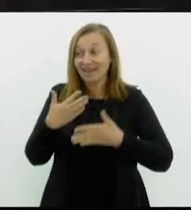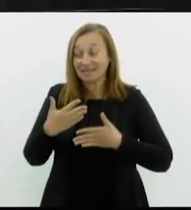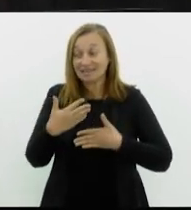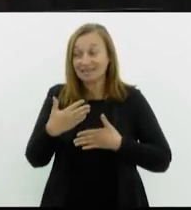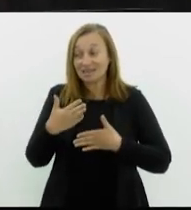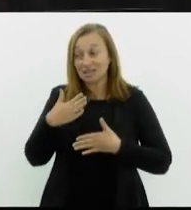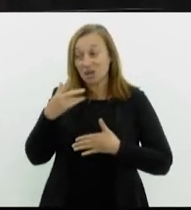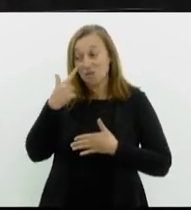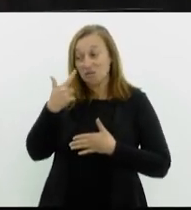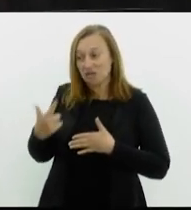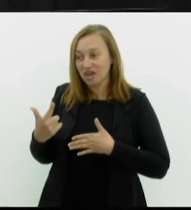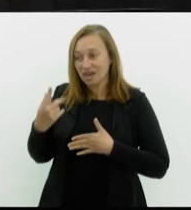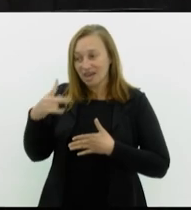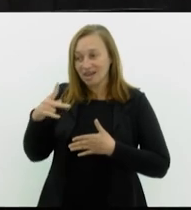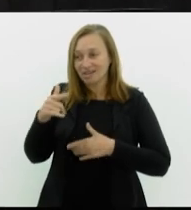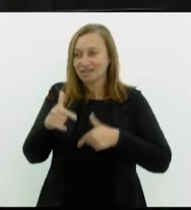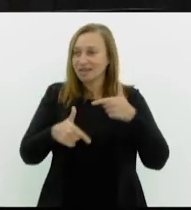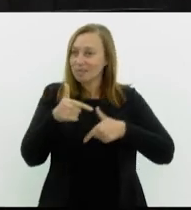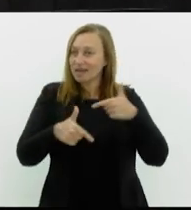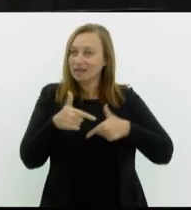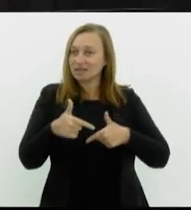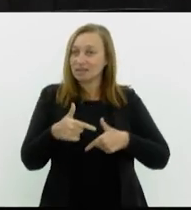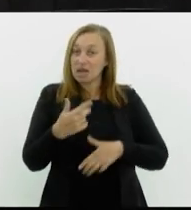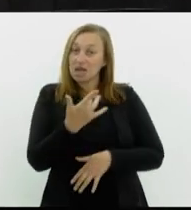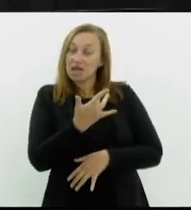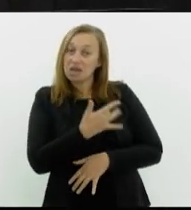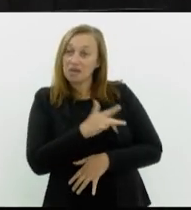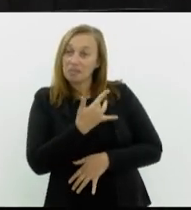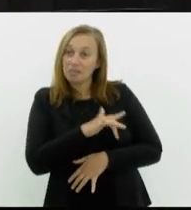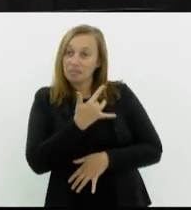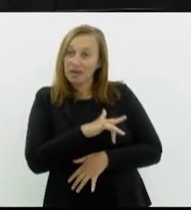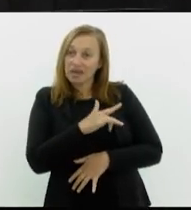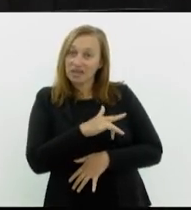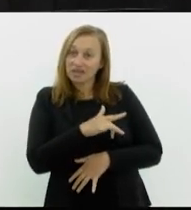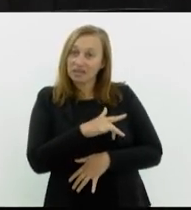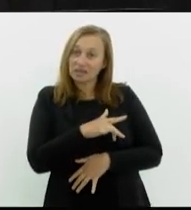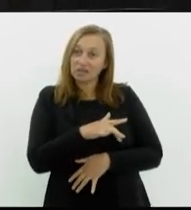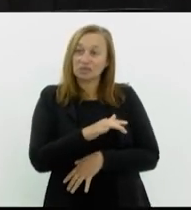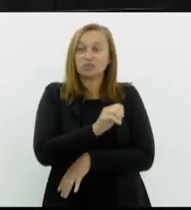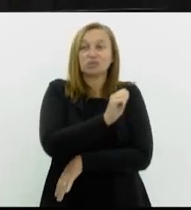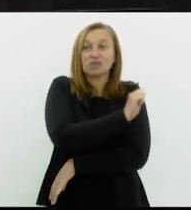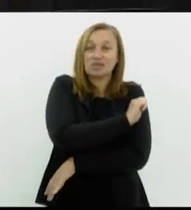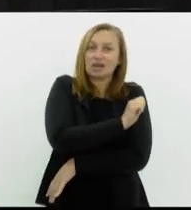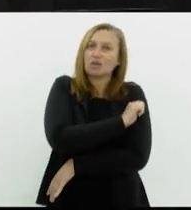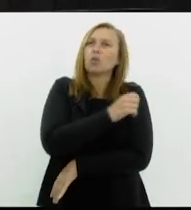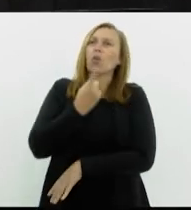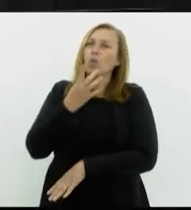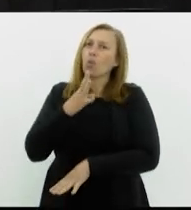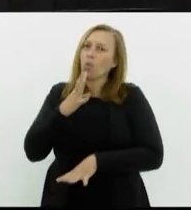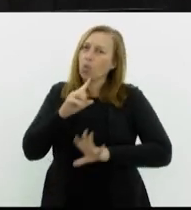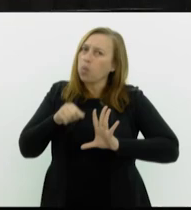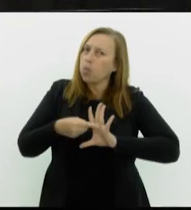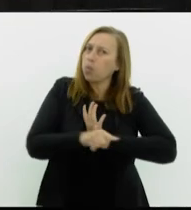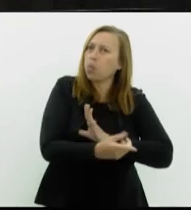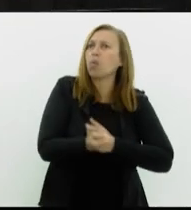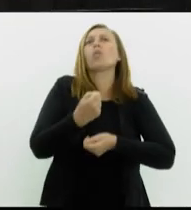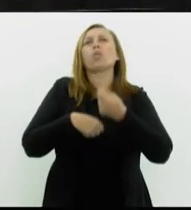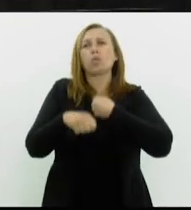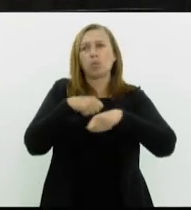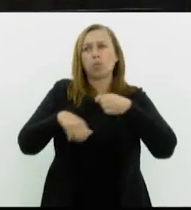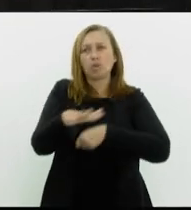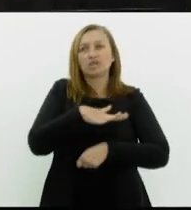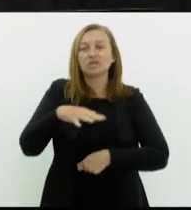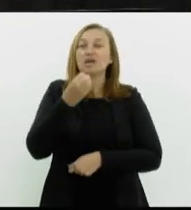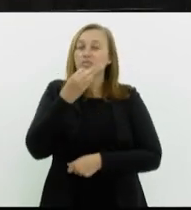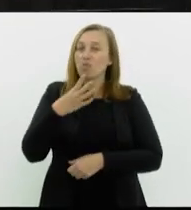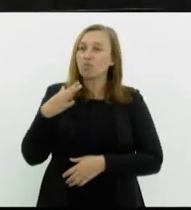dá gosto de ver o Ricardo questionar os candidatos. Conhece profundamente a área administrativa e acho que isso vai ser muito útil